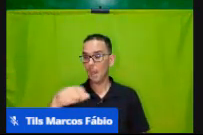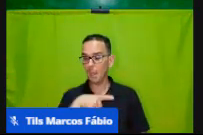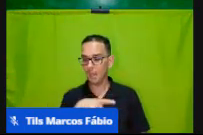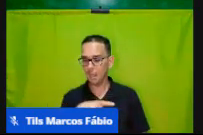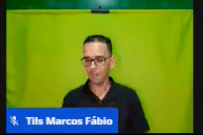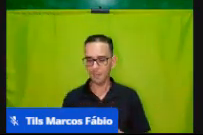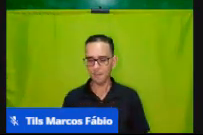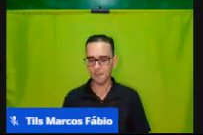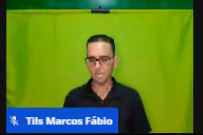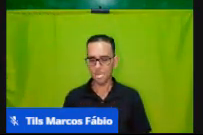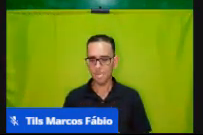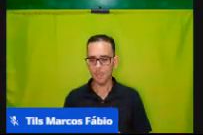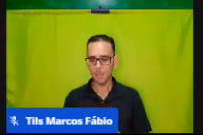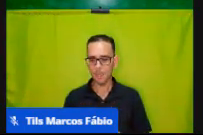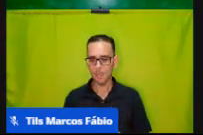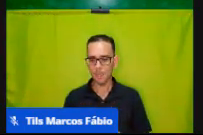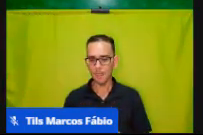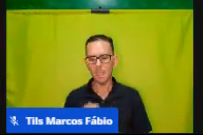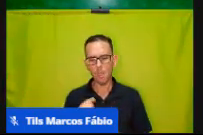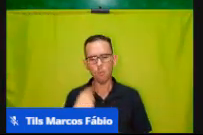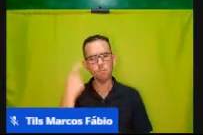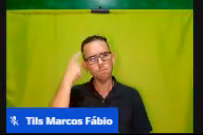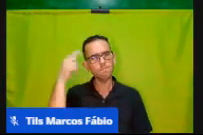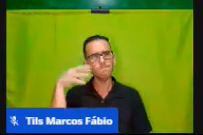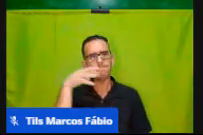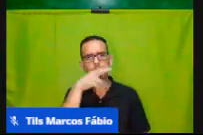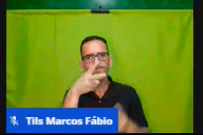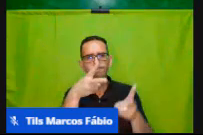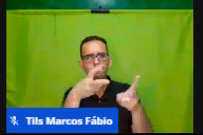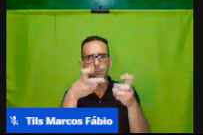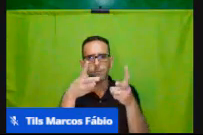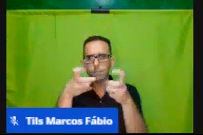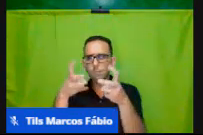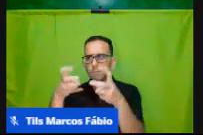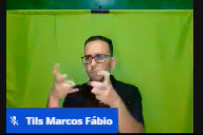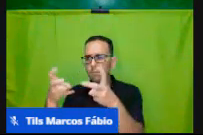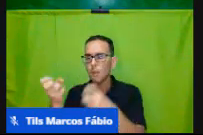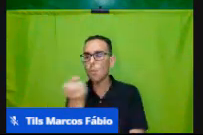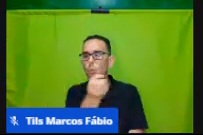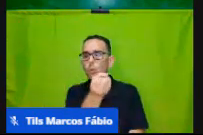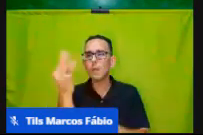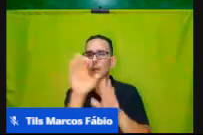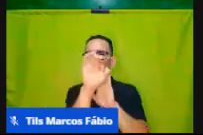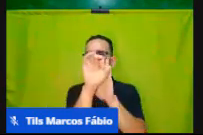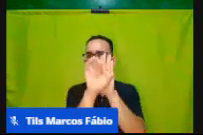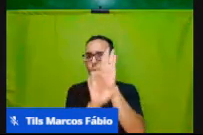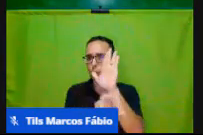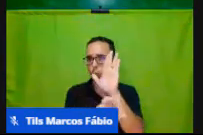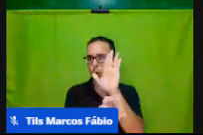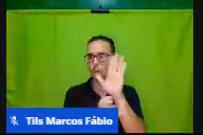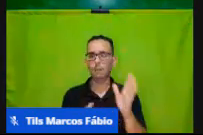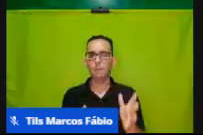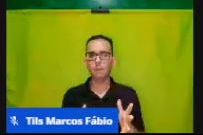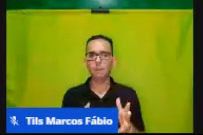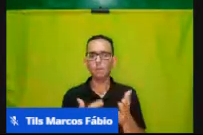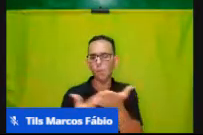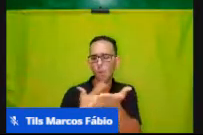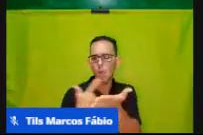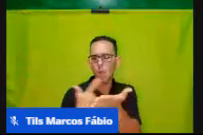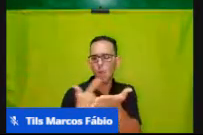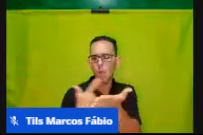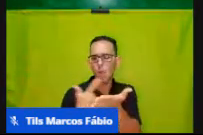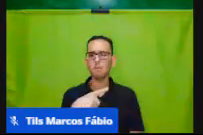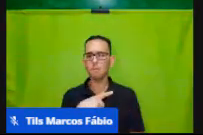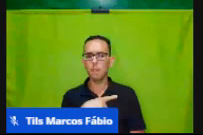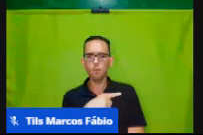que eu tenho percebido é a quantidade de conteúdo, assim, que o caderno tem. Para o